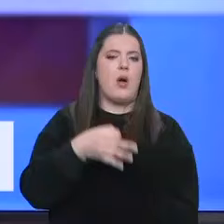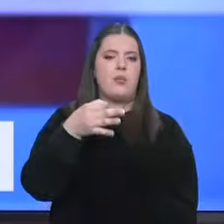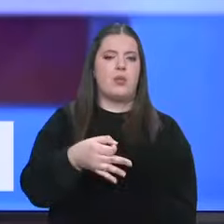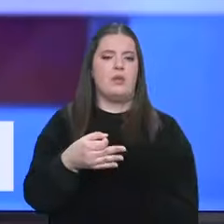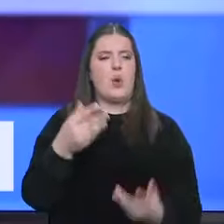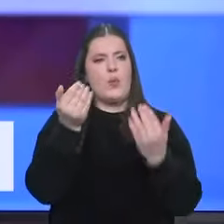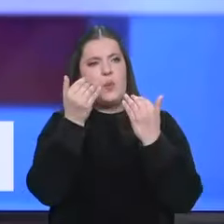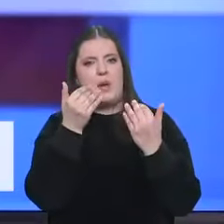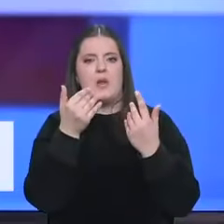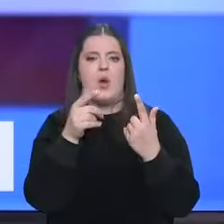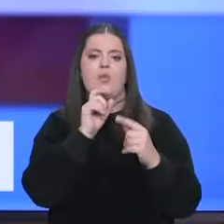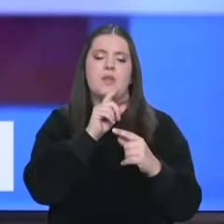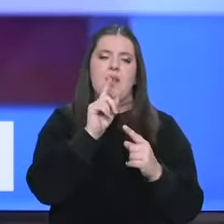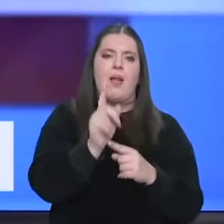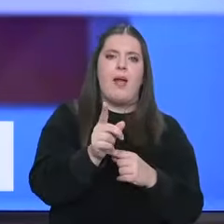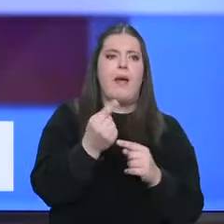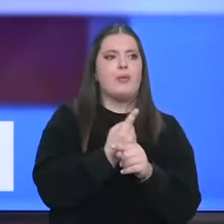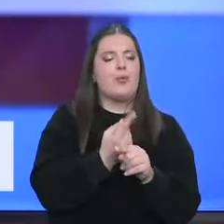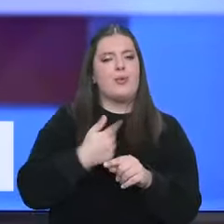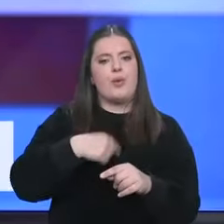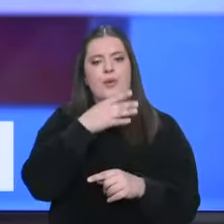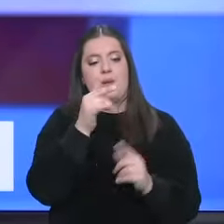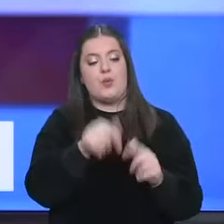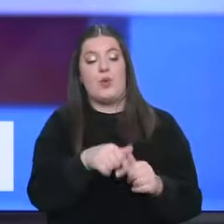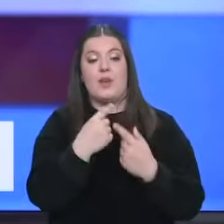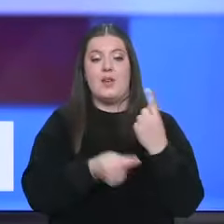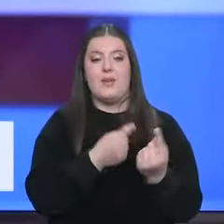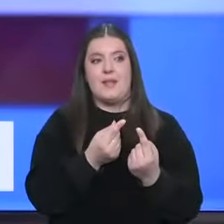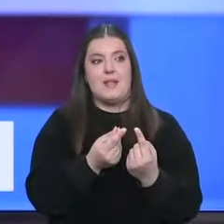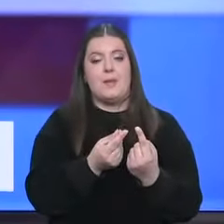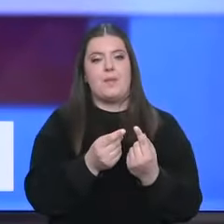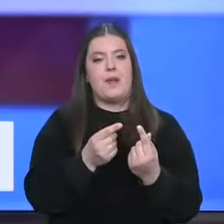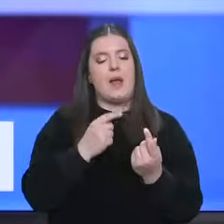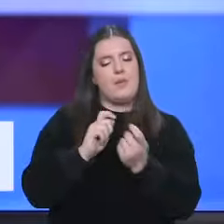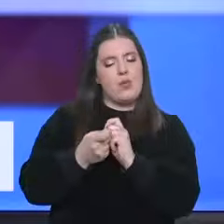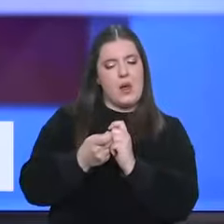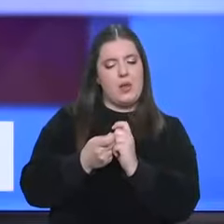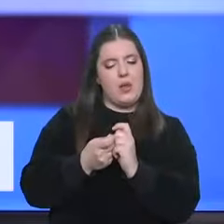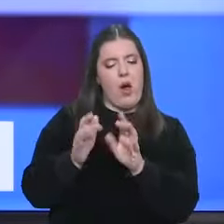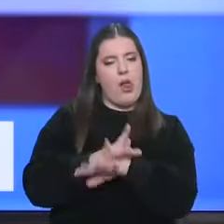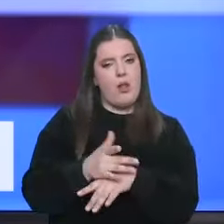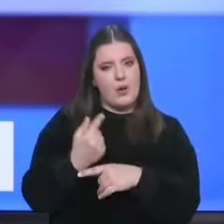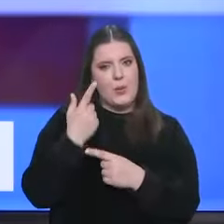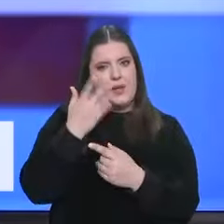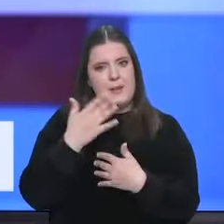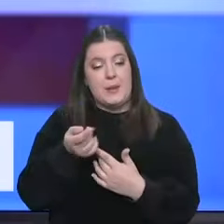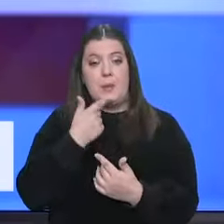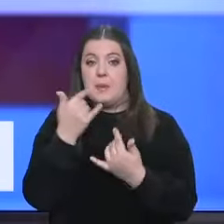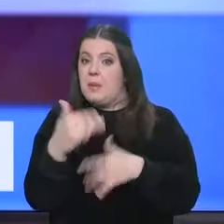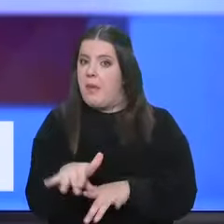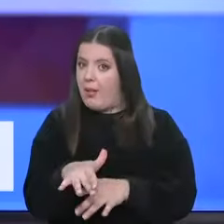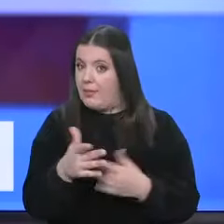curtos em que é muito possível que aquilo que nós dizemos hoje às vezes é distorcido no dia seguinte ou é mal entendido porque isso também pode